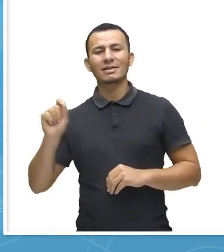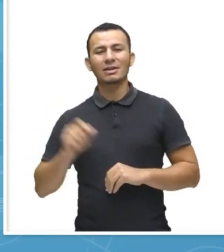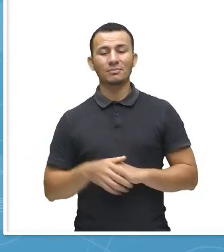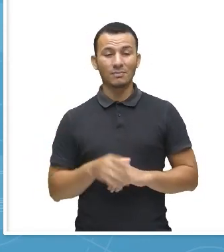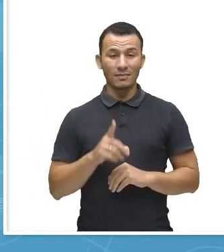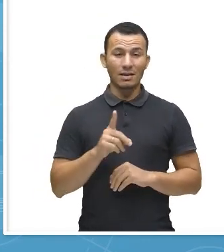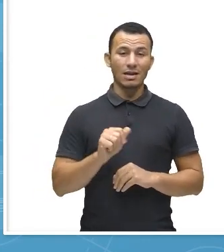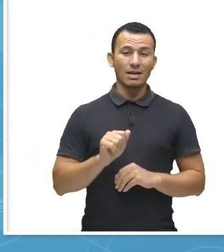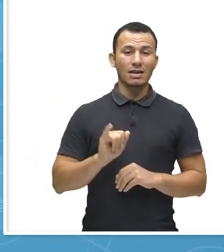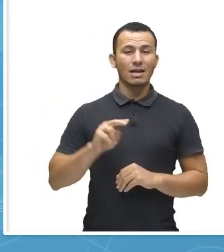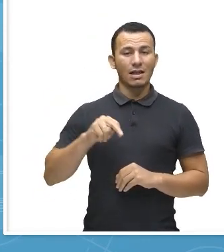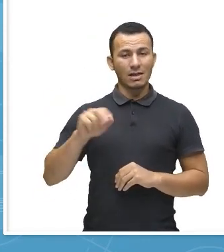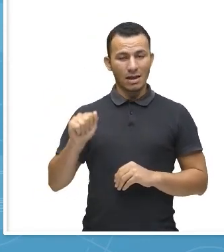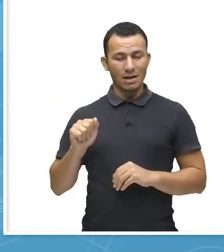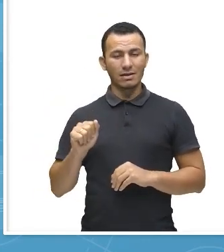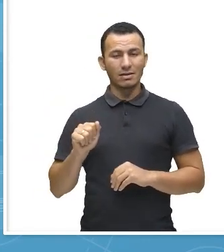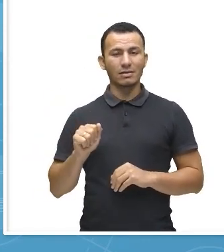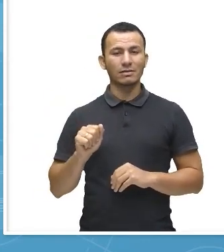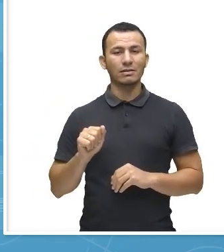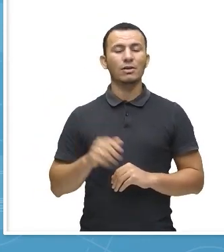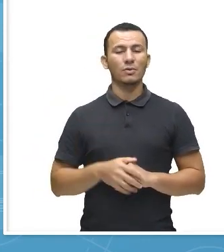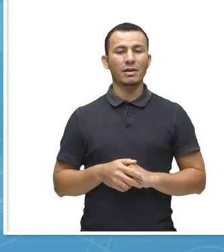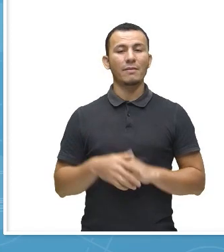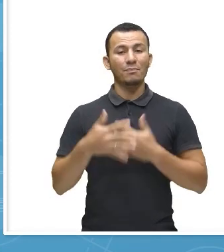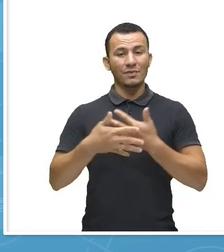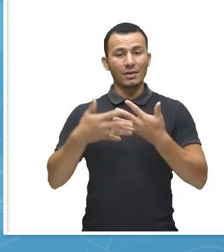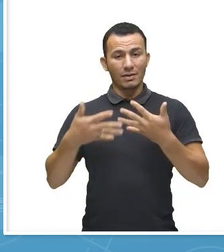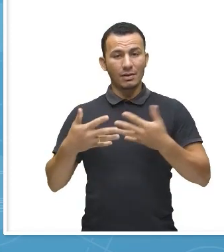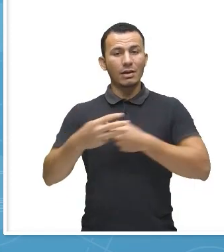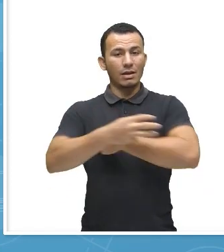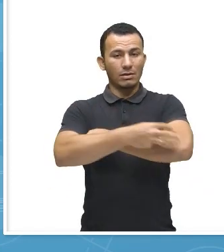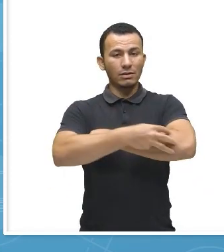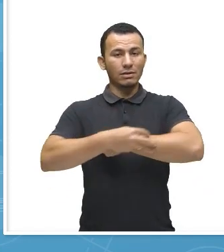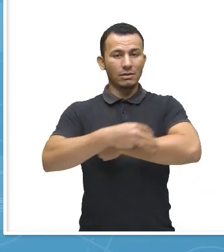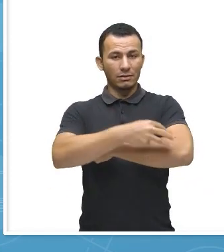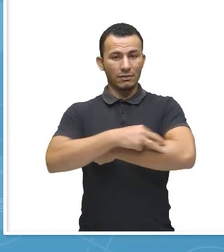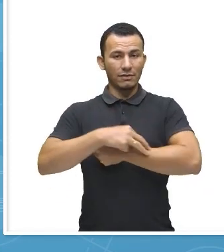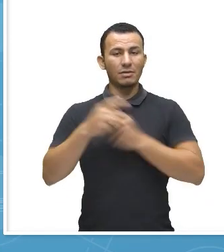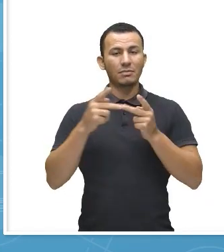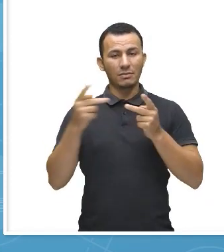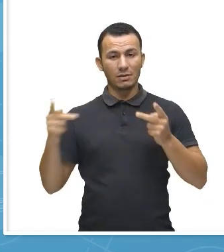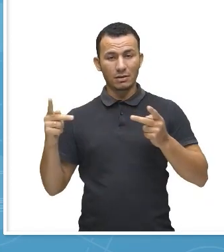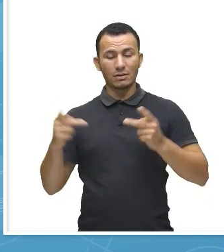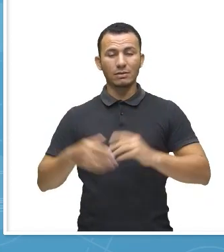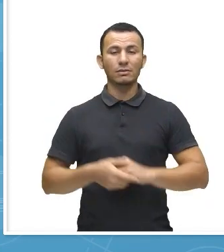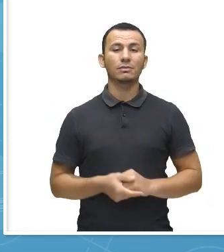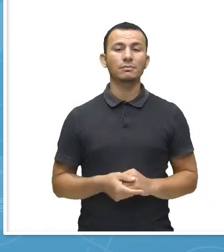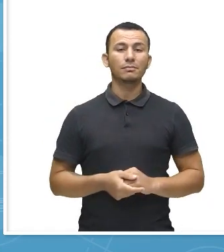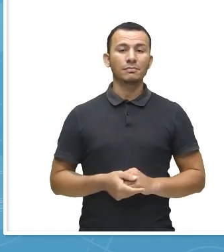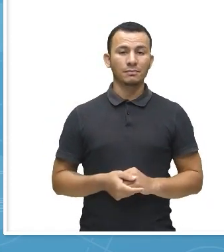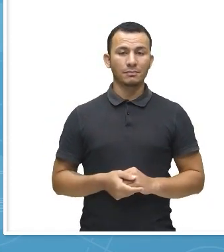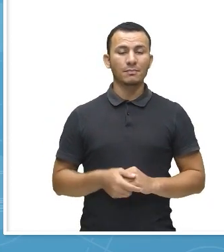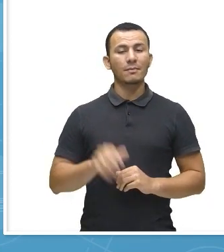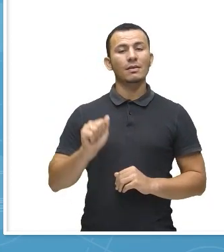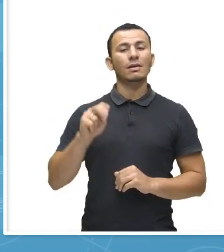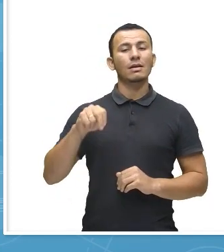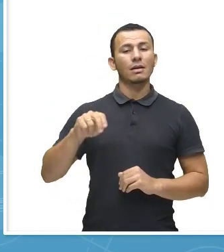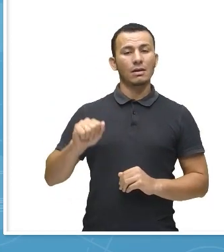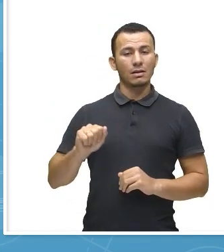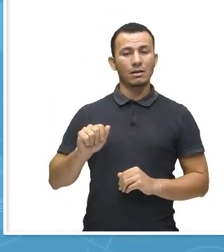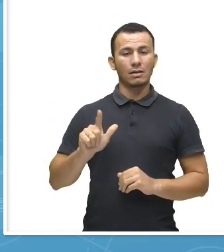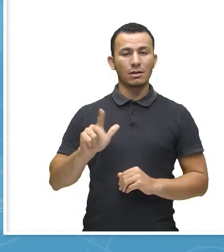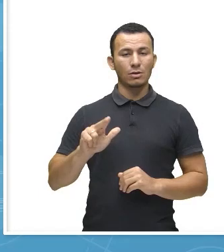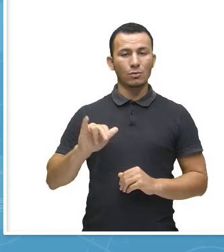que disse que na letra C a resposta é fibras proteicas, certo? O que mais? A Ana Luíse respondeu aí na